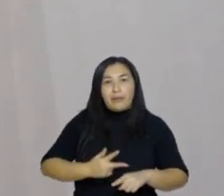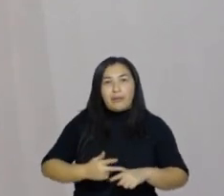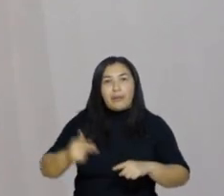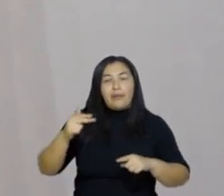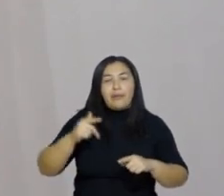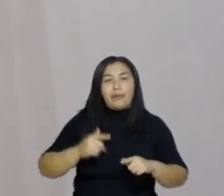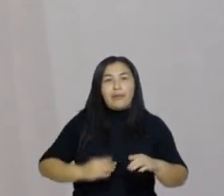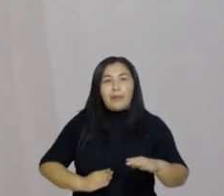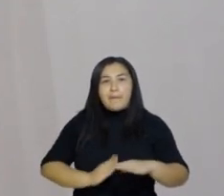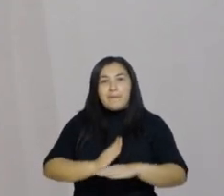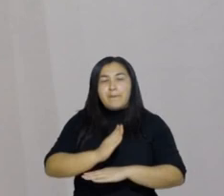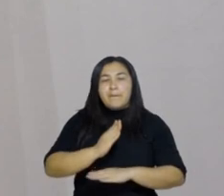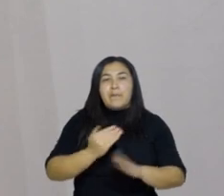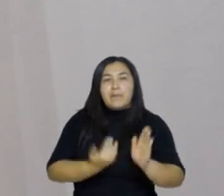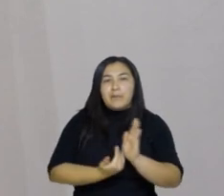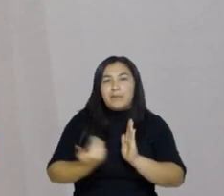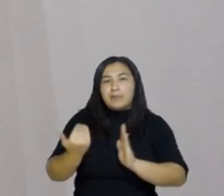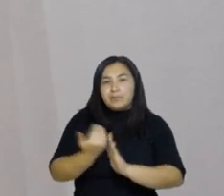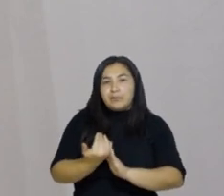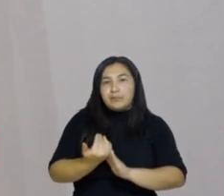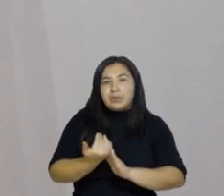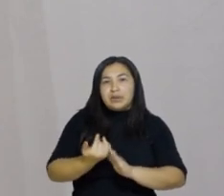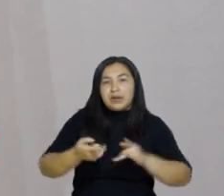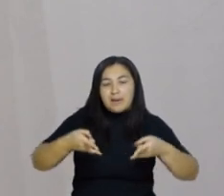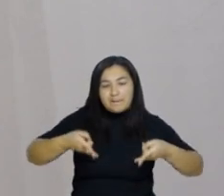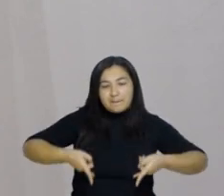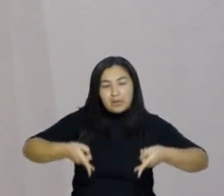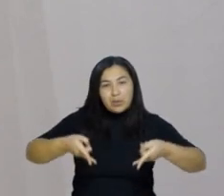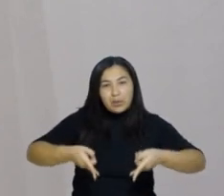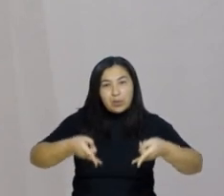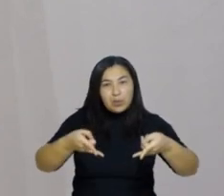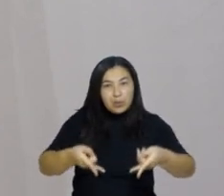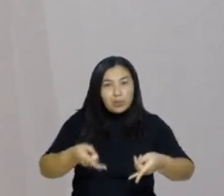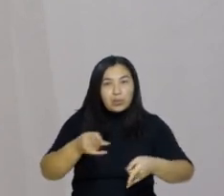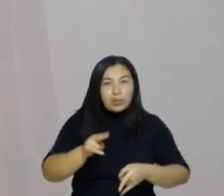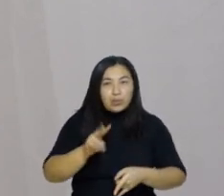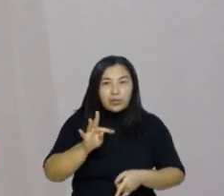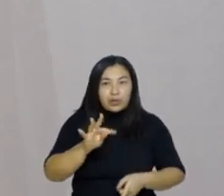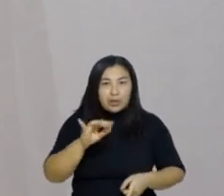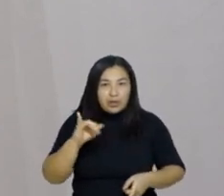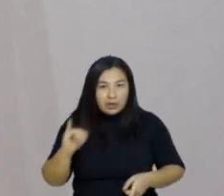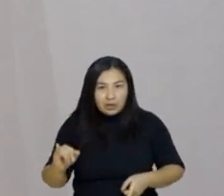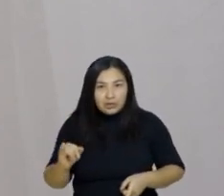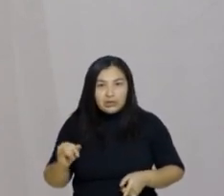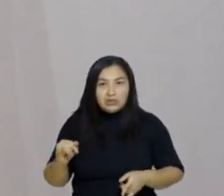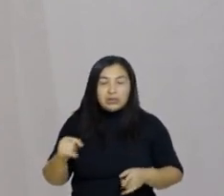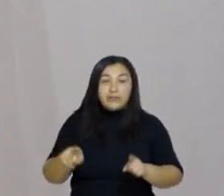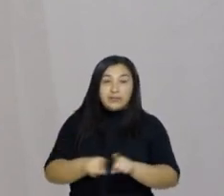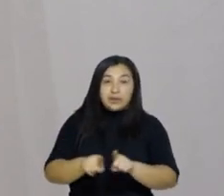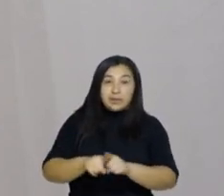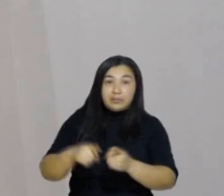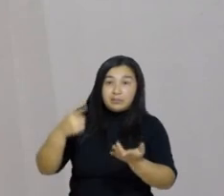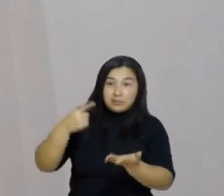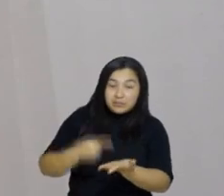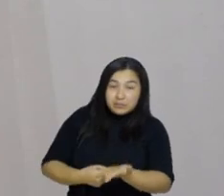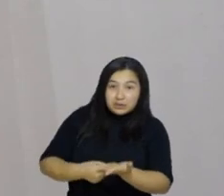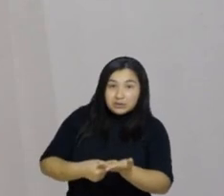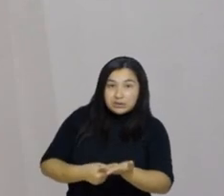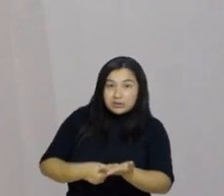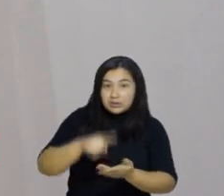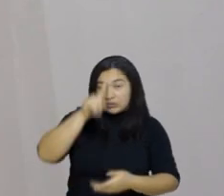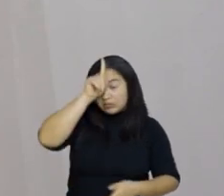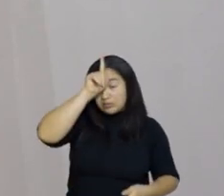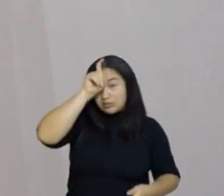aumentado o número de leitos hospitalares, conveniando hospitais, inclusive hospitais privados,